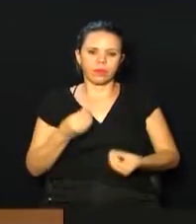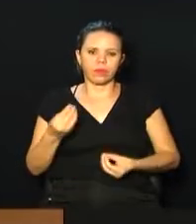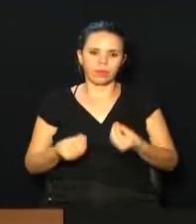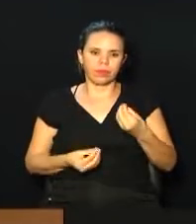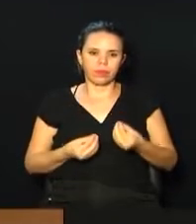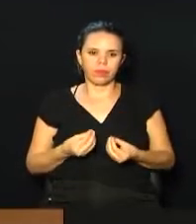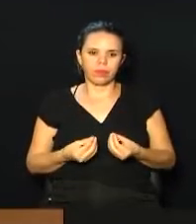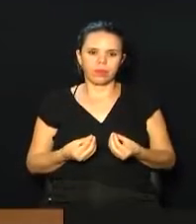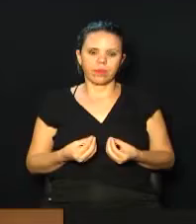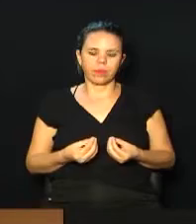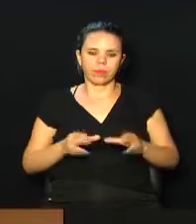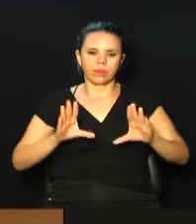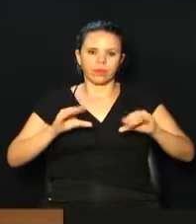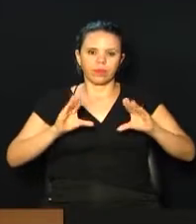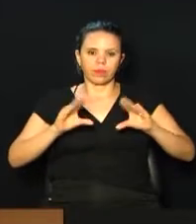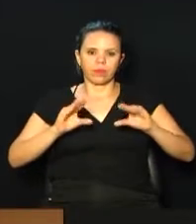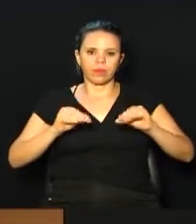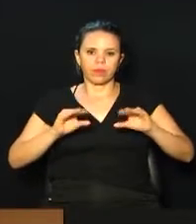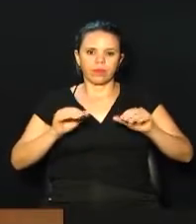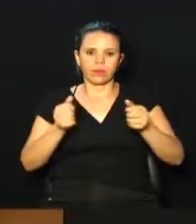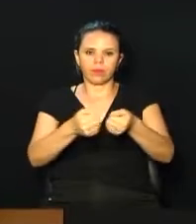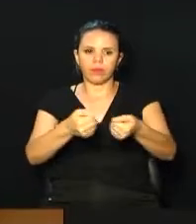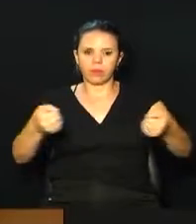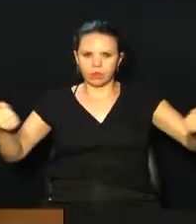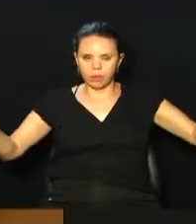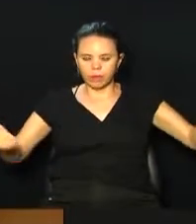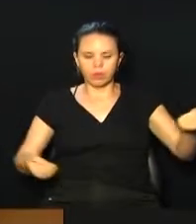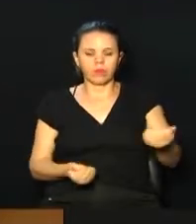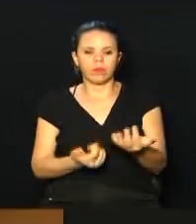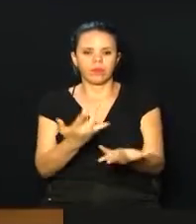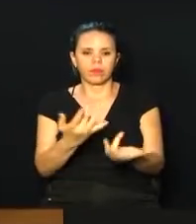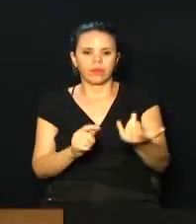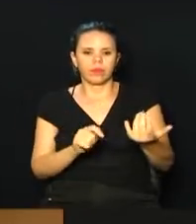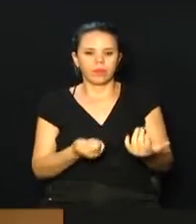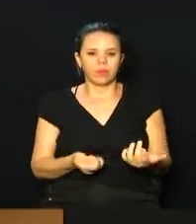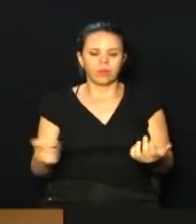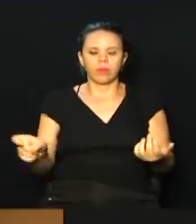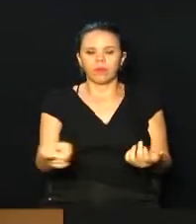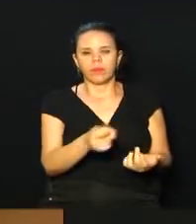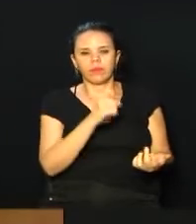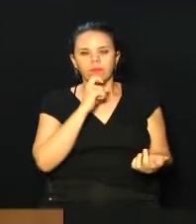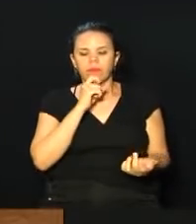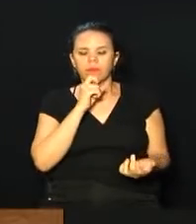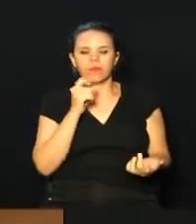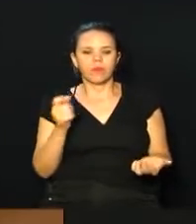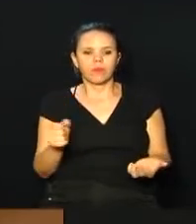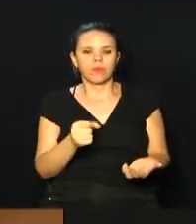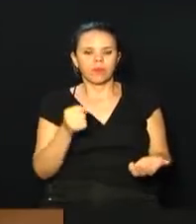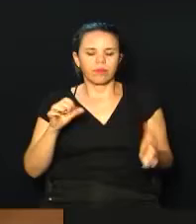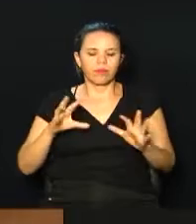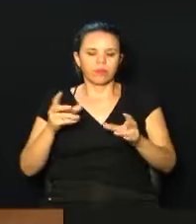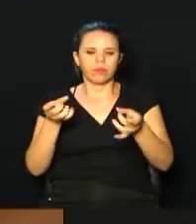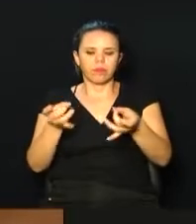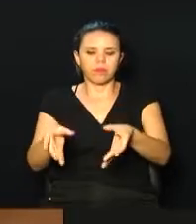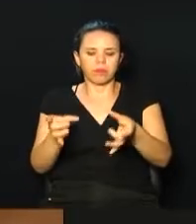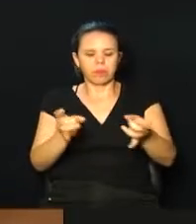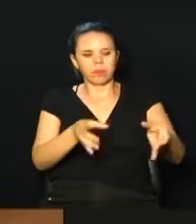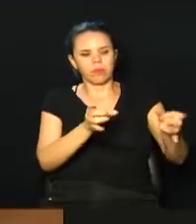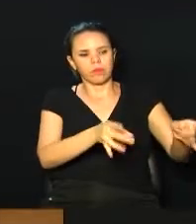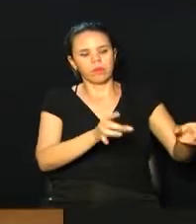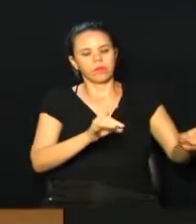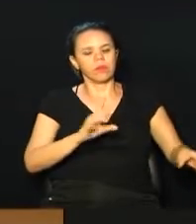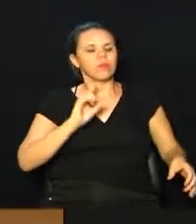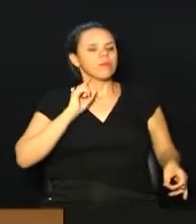colchões, armários, fogões, geladeiras. Tudo isso nós